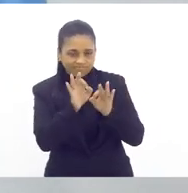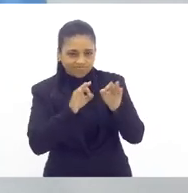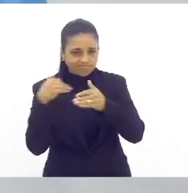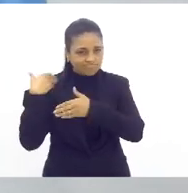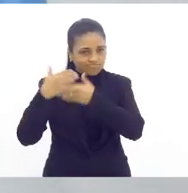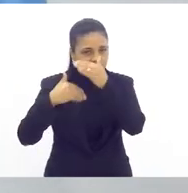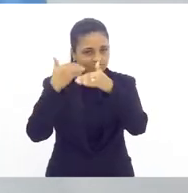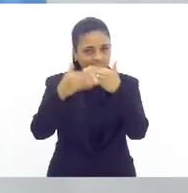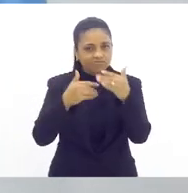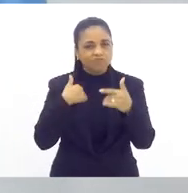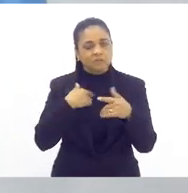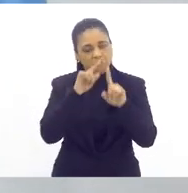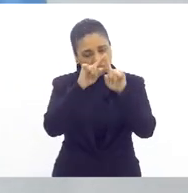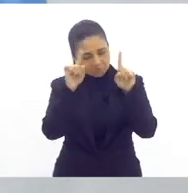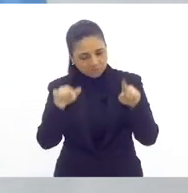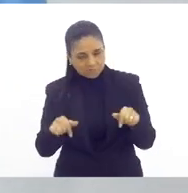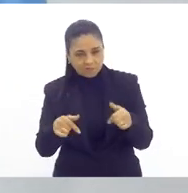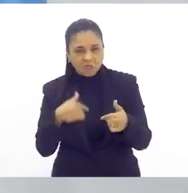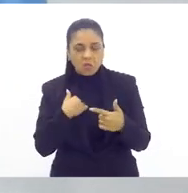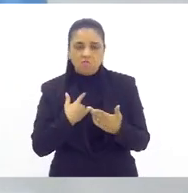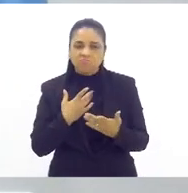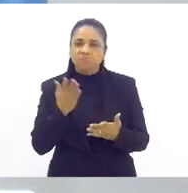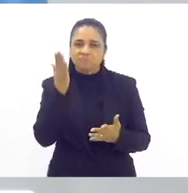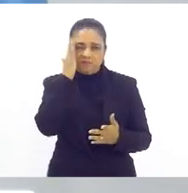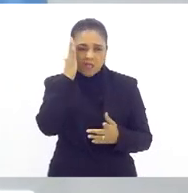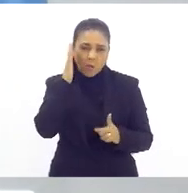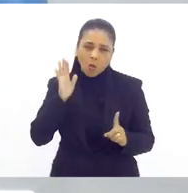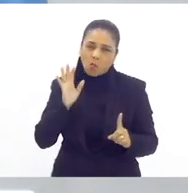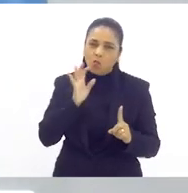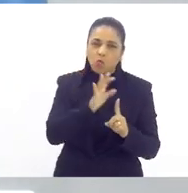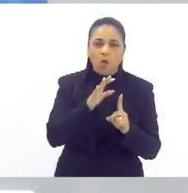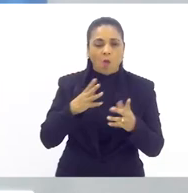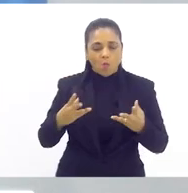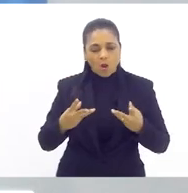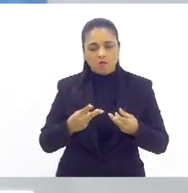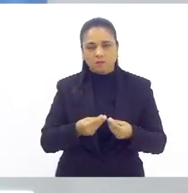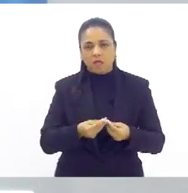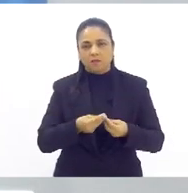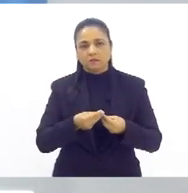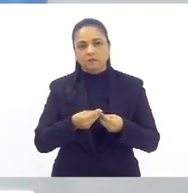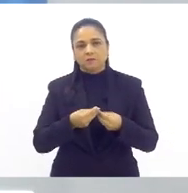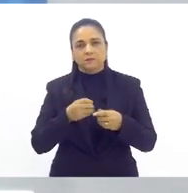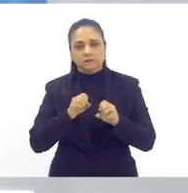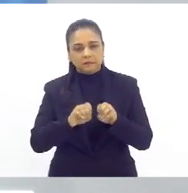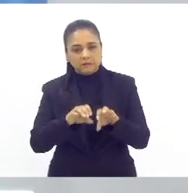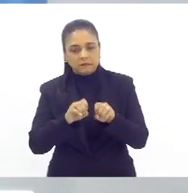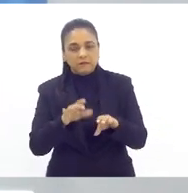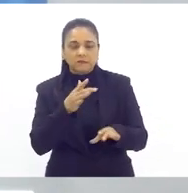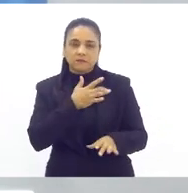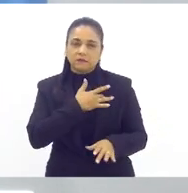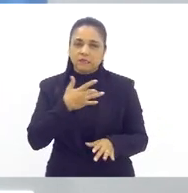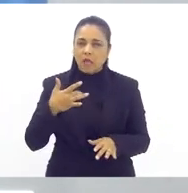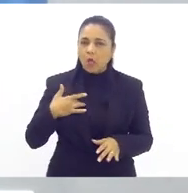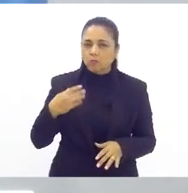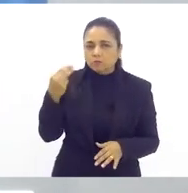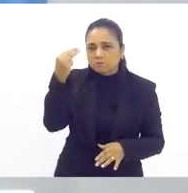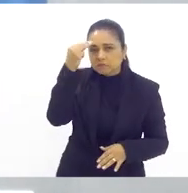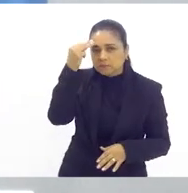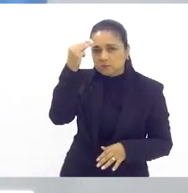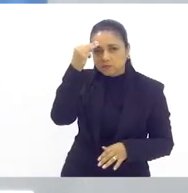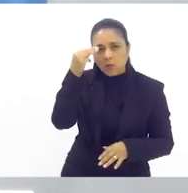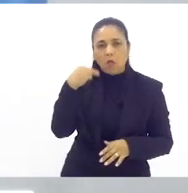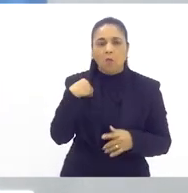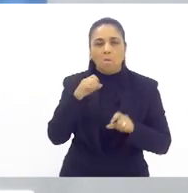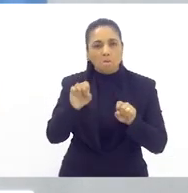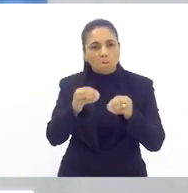eu sei quanto que isso afeta na qualidade de ensino na nossa saúde mental porque a gente tá